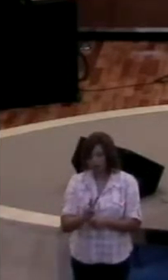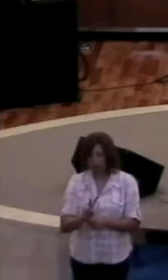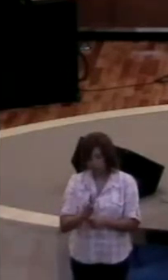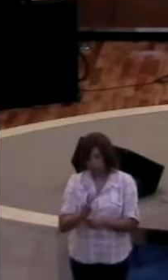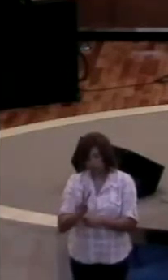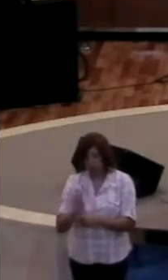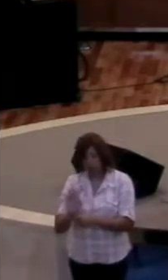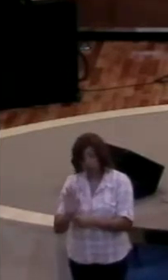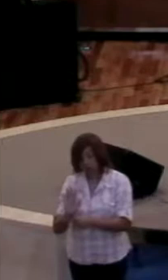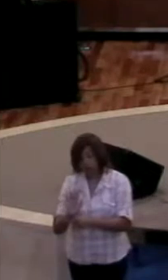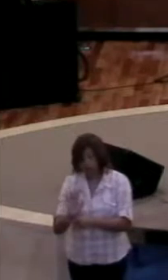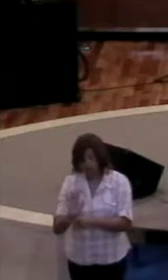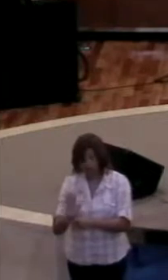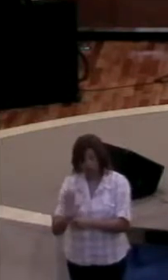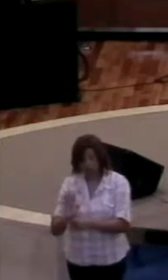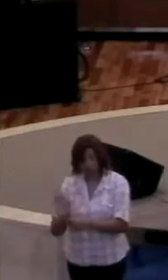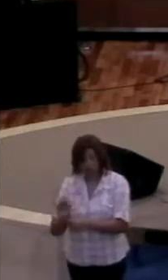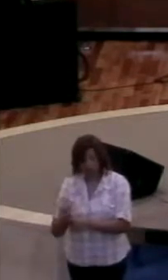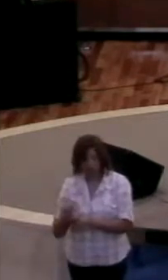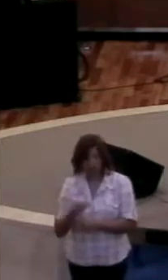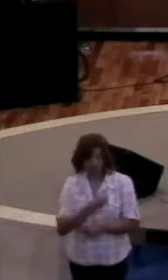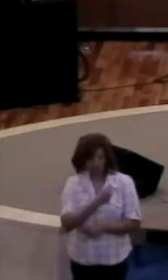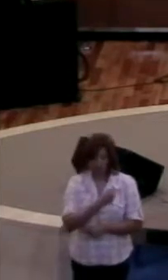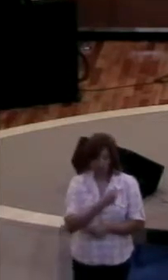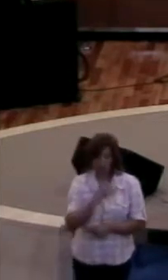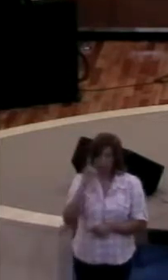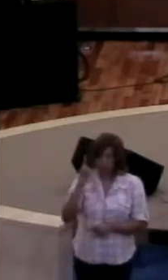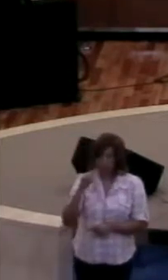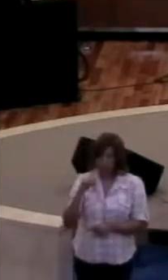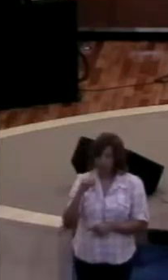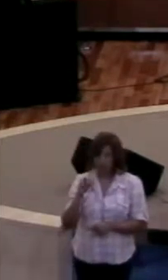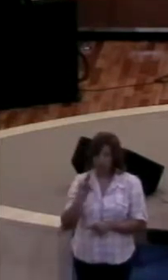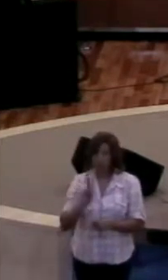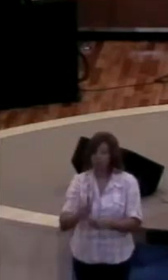vida. Deus agora está controlando o seu coração.